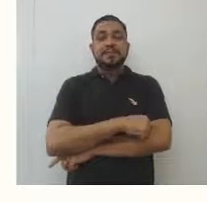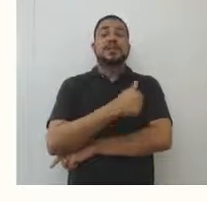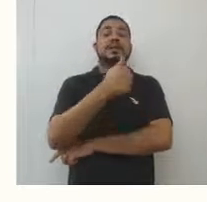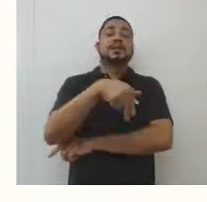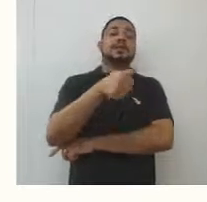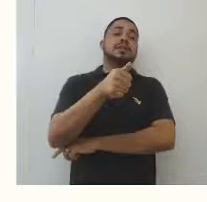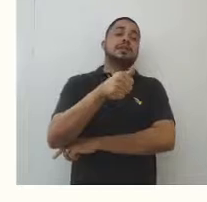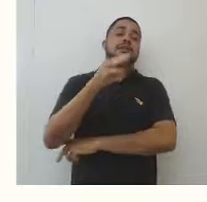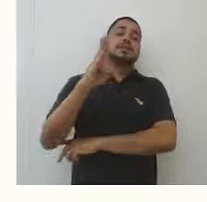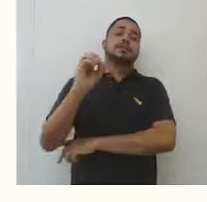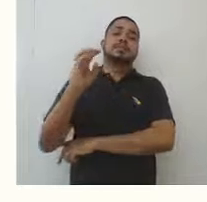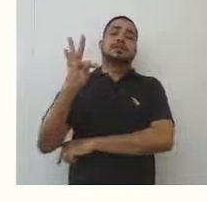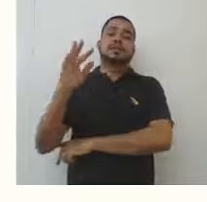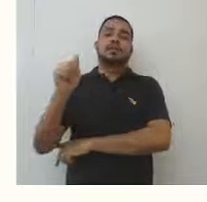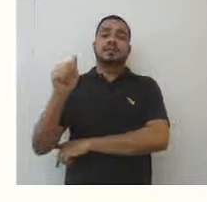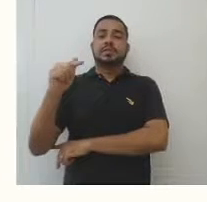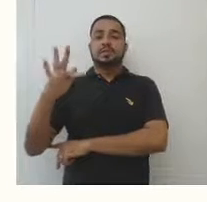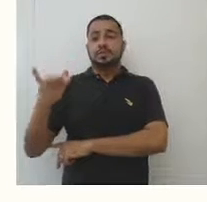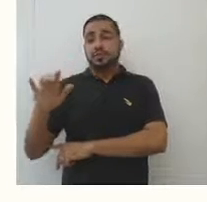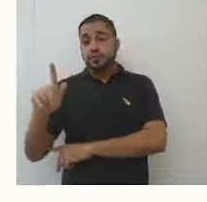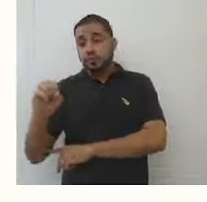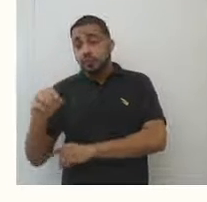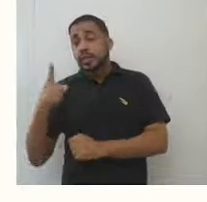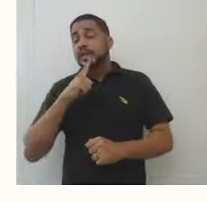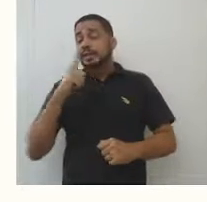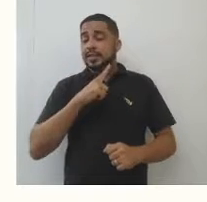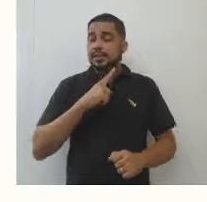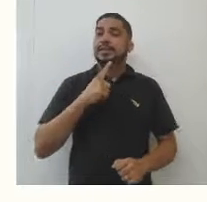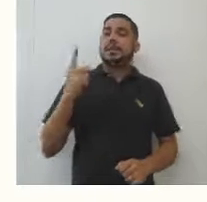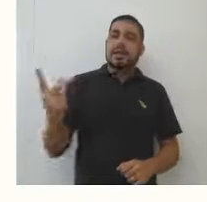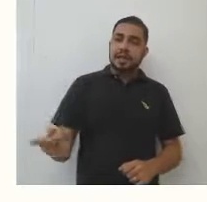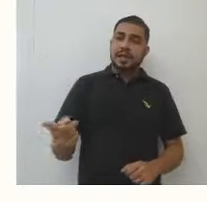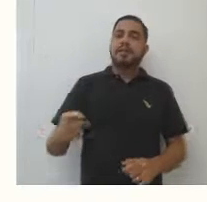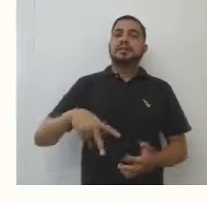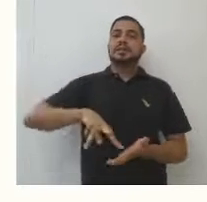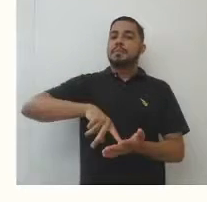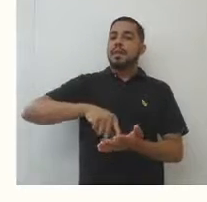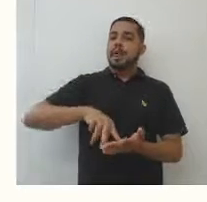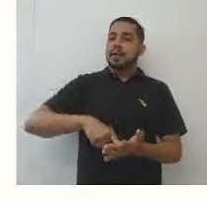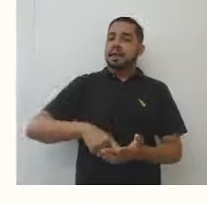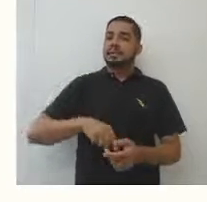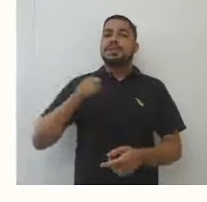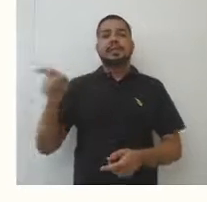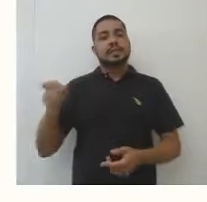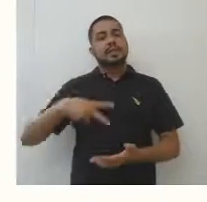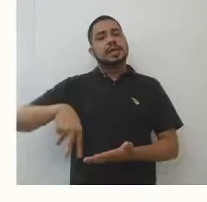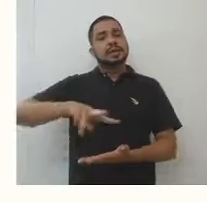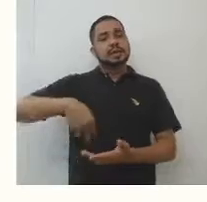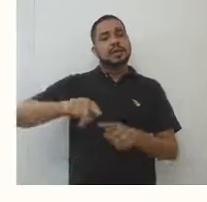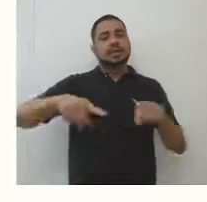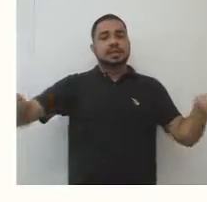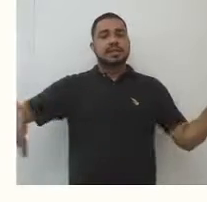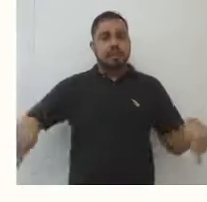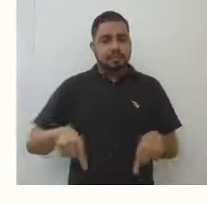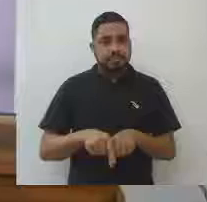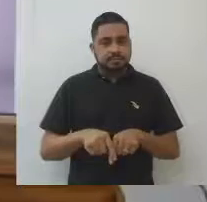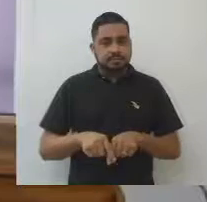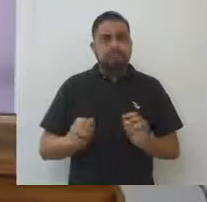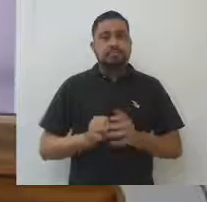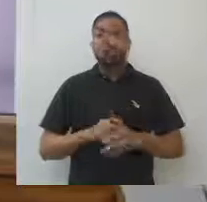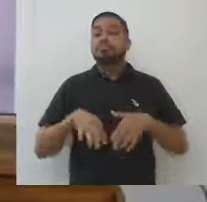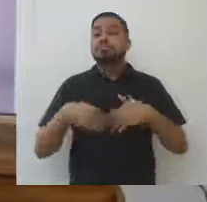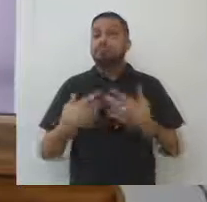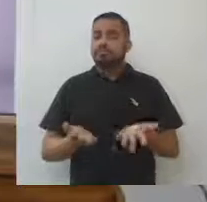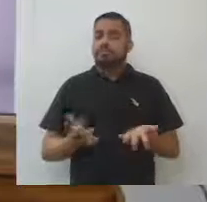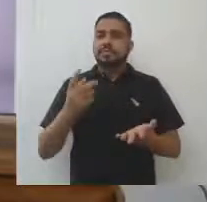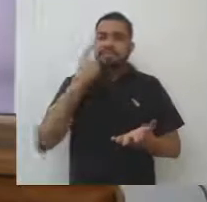Ana Botafogo. Então, a gente tem ela, expoente do balé, e ele da dança de salão.